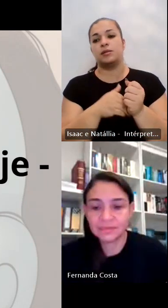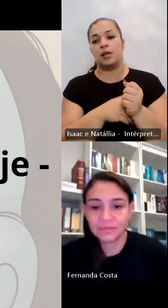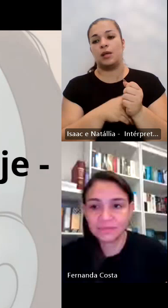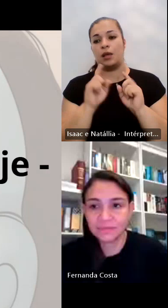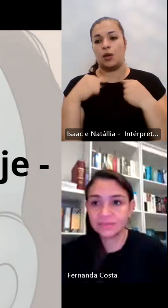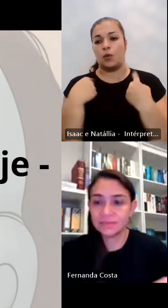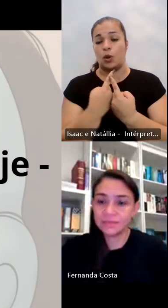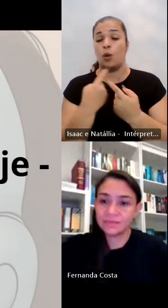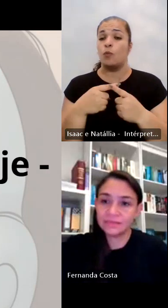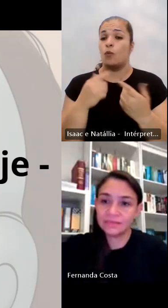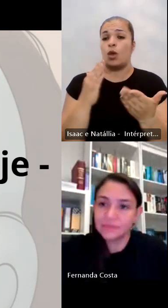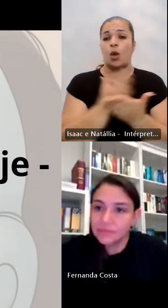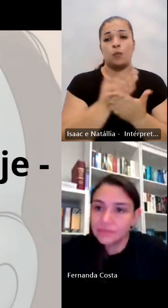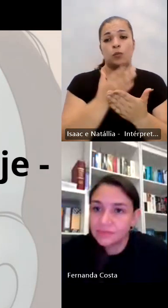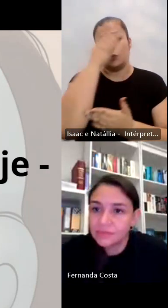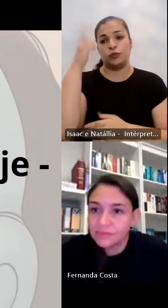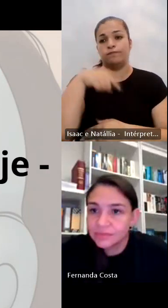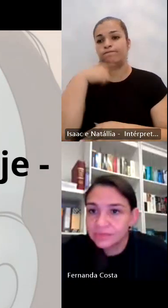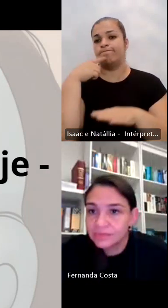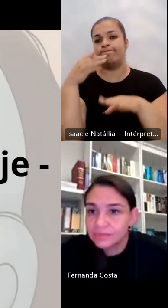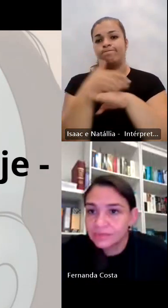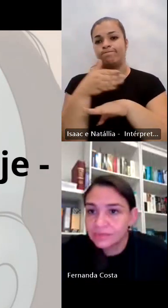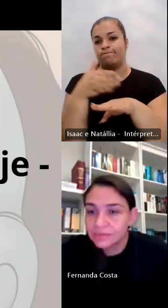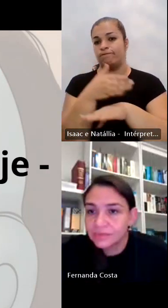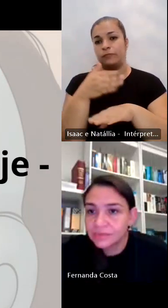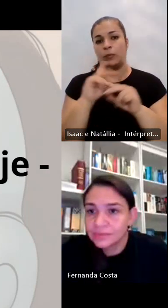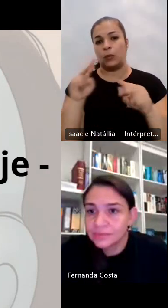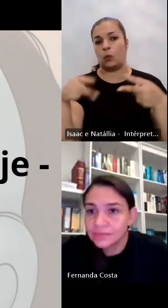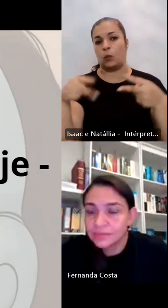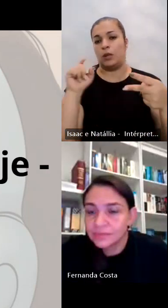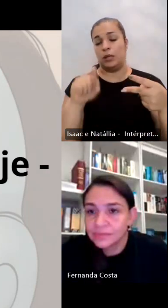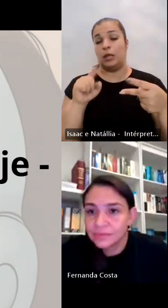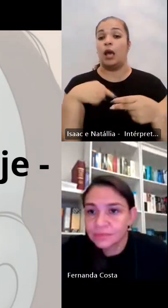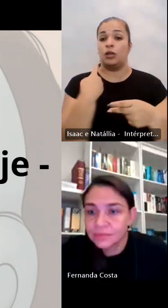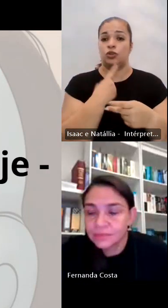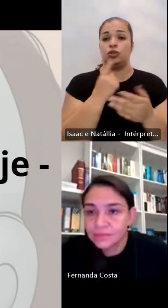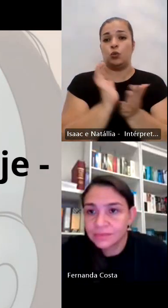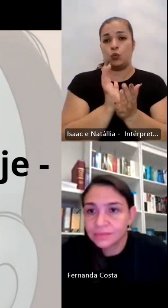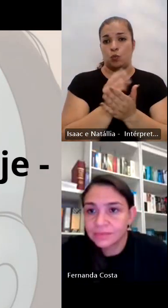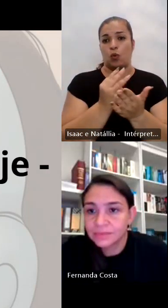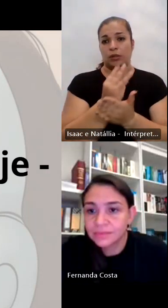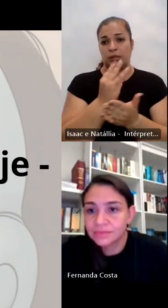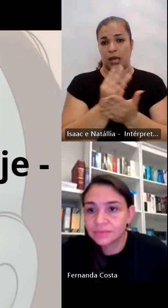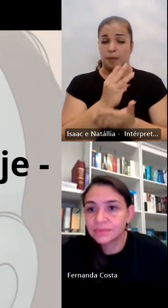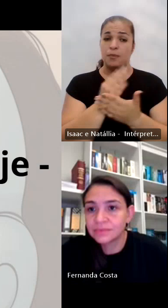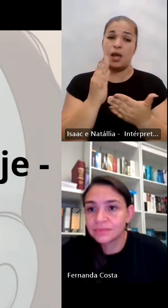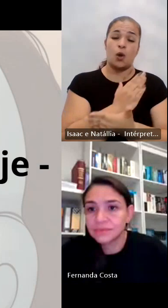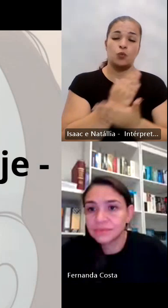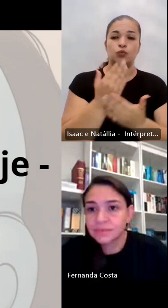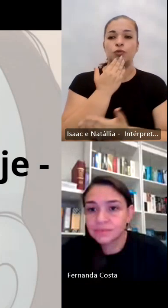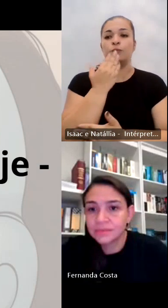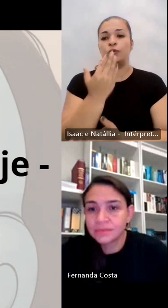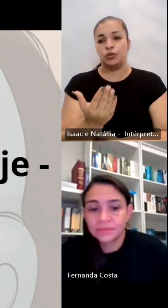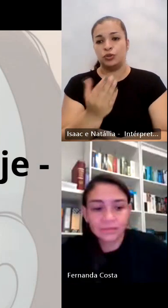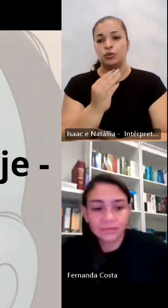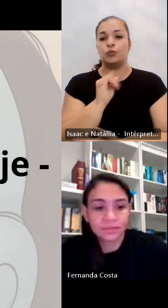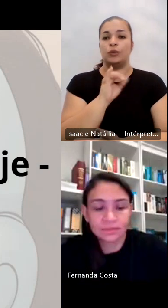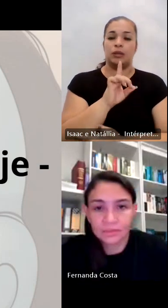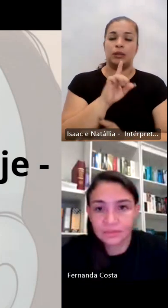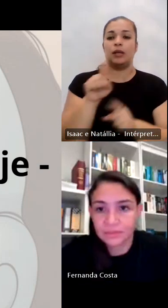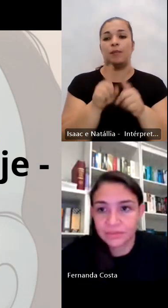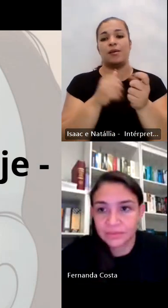alguns colegas não estão conseguindo entrar apenas com link. A gente tem um grupo no WhatsApp, e aí alguns deles estão pedindo ajuda. E